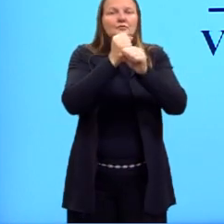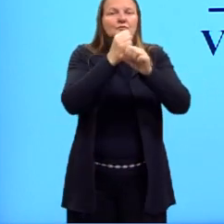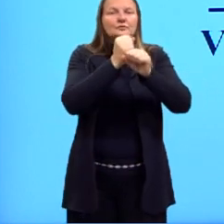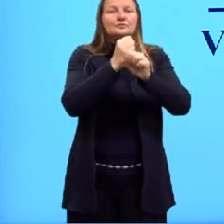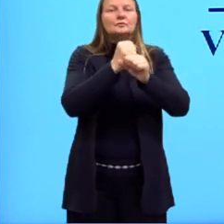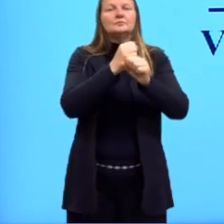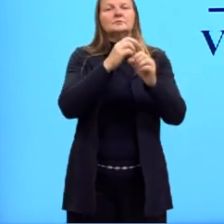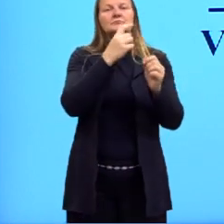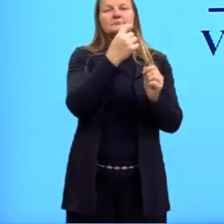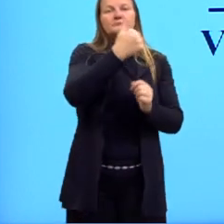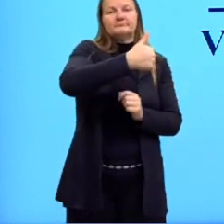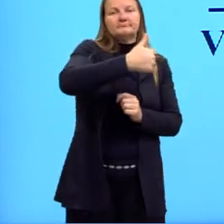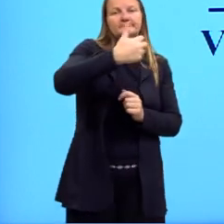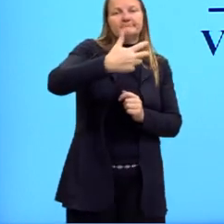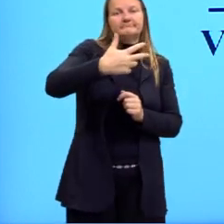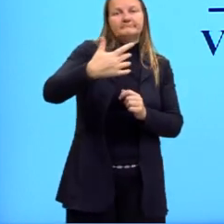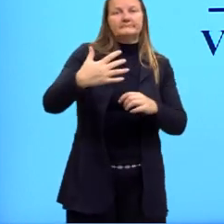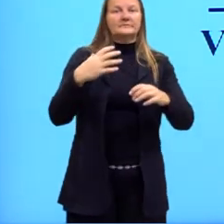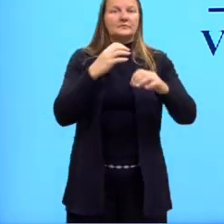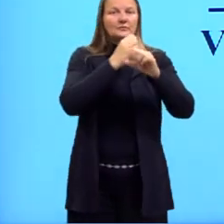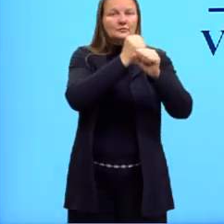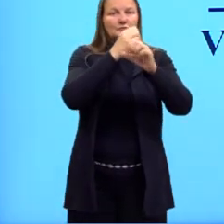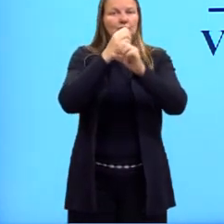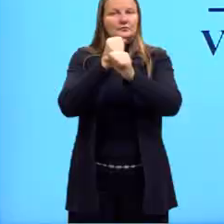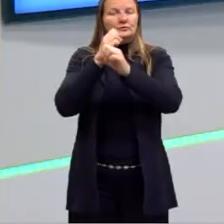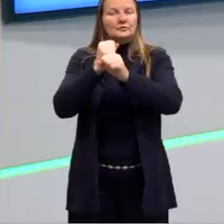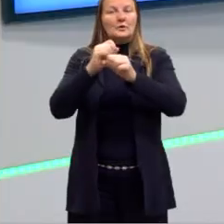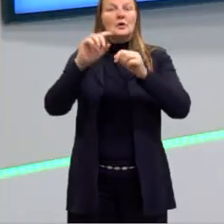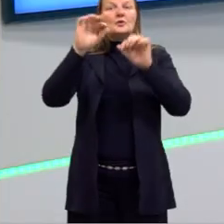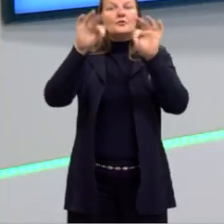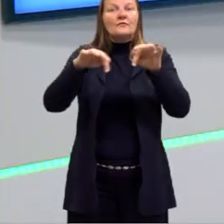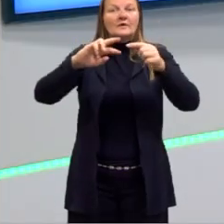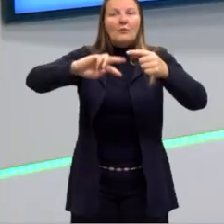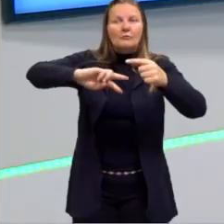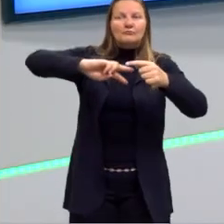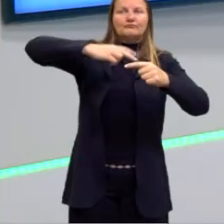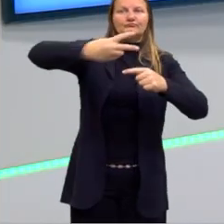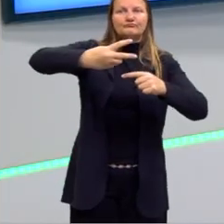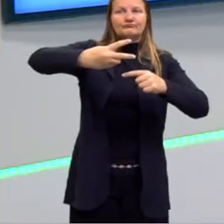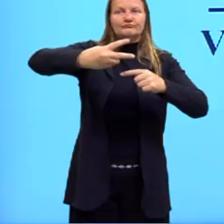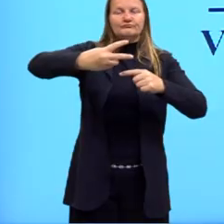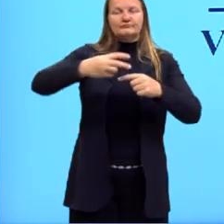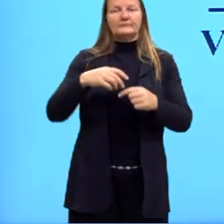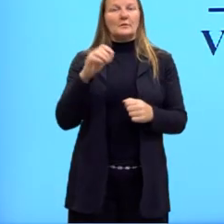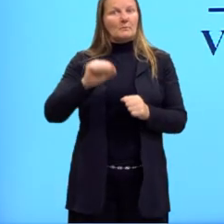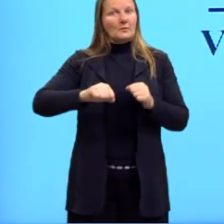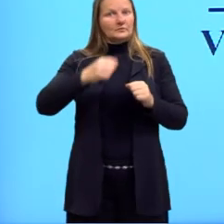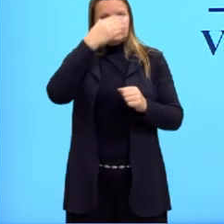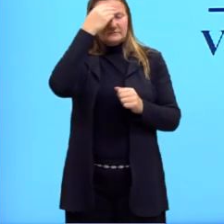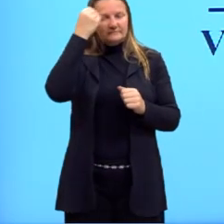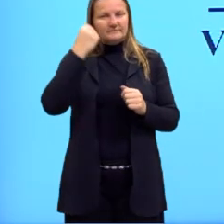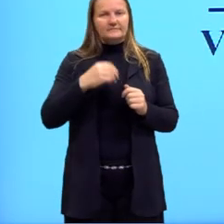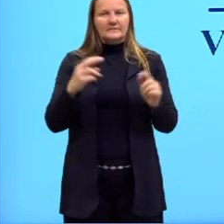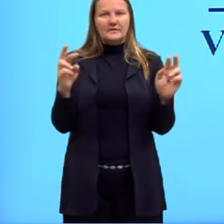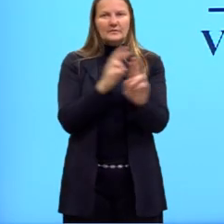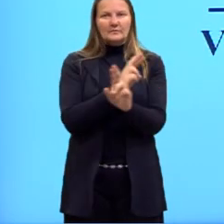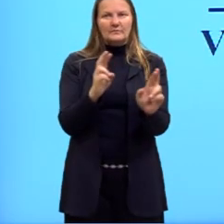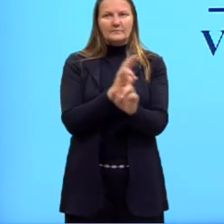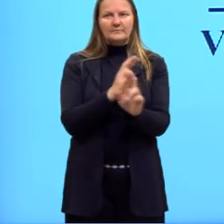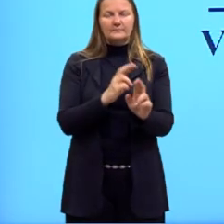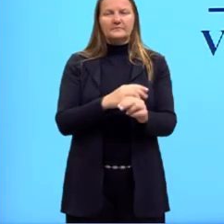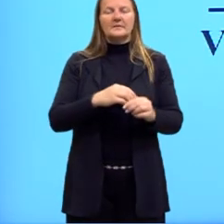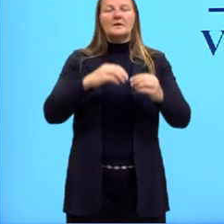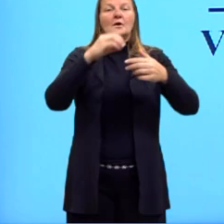aqui a gente precisa ainda lembrar que temos que inverter claro que se a gente usar essa relação aqui tá